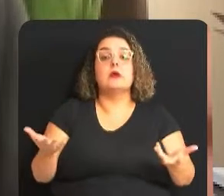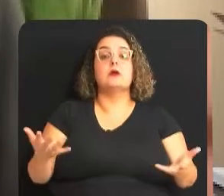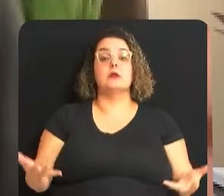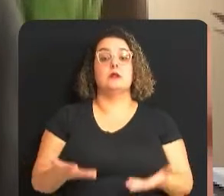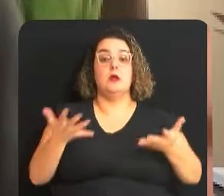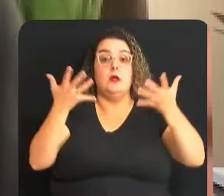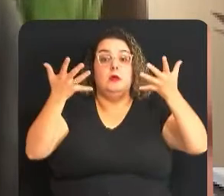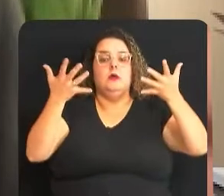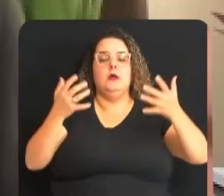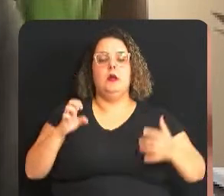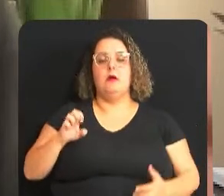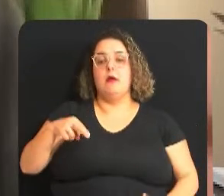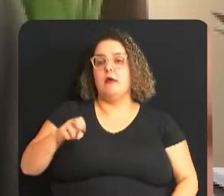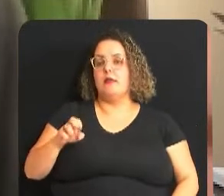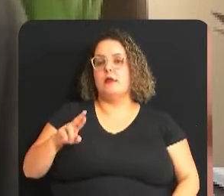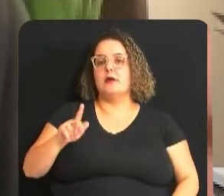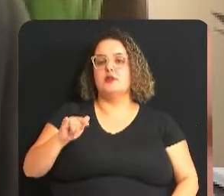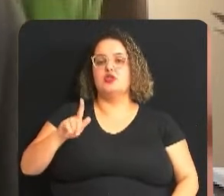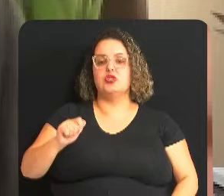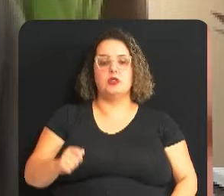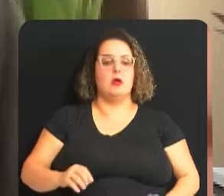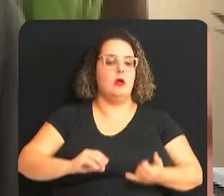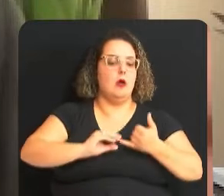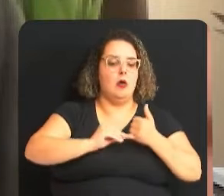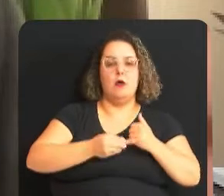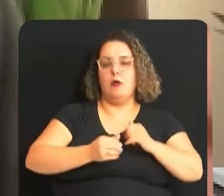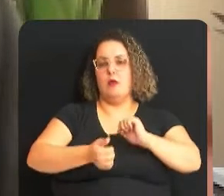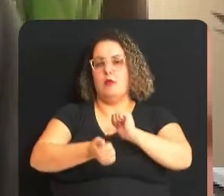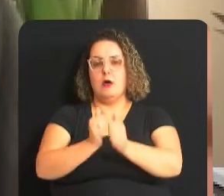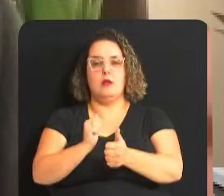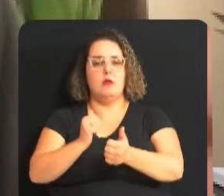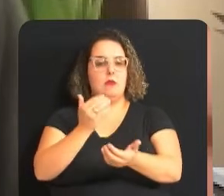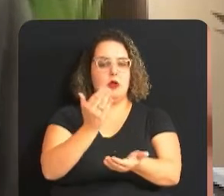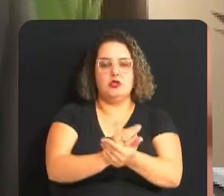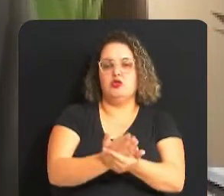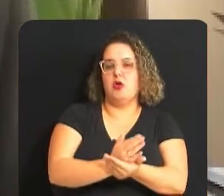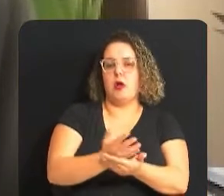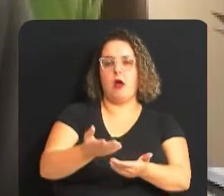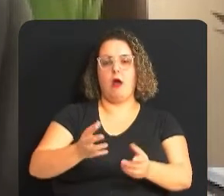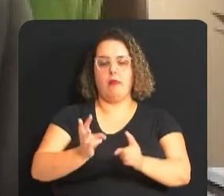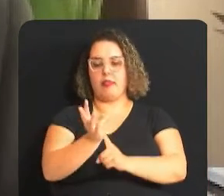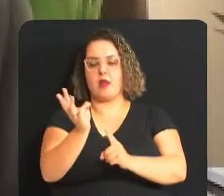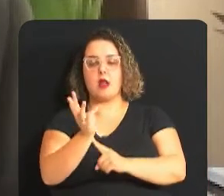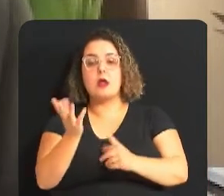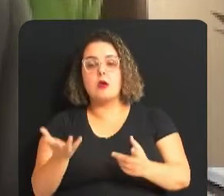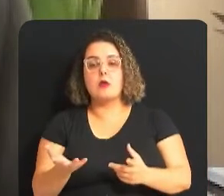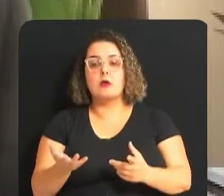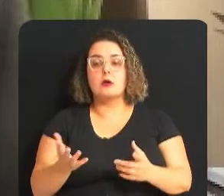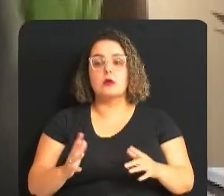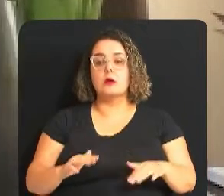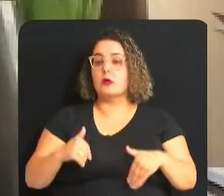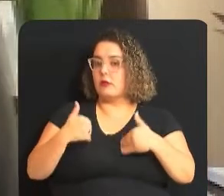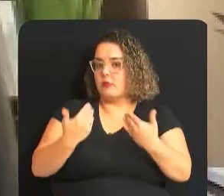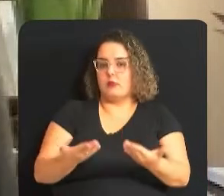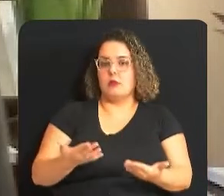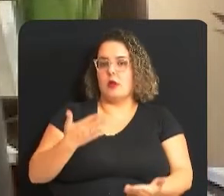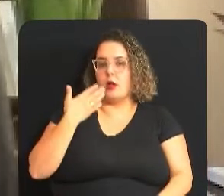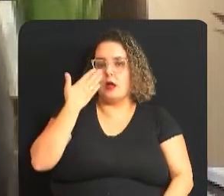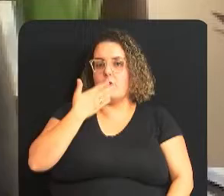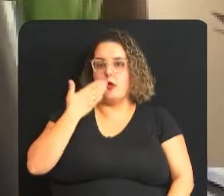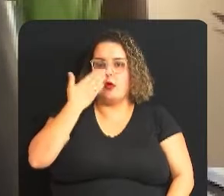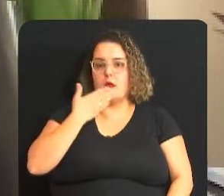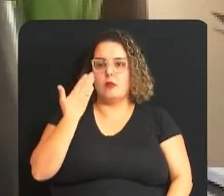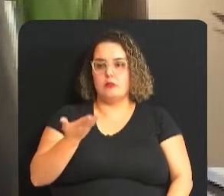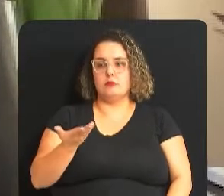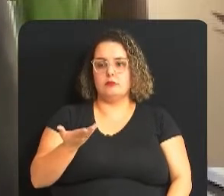energia. Então, arroz, feijão, batata, mandioca, milho, trigo. E o que veio disso daqui é um açúcar de cadeia longa, é